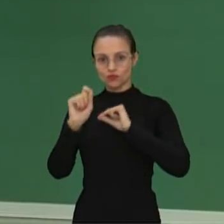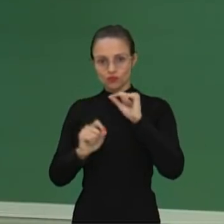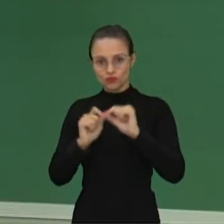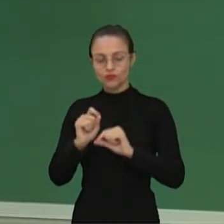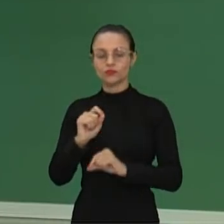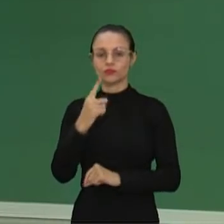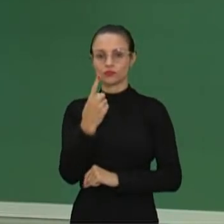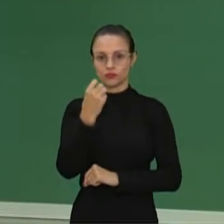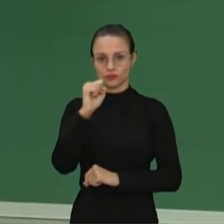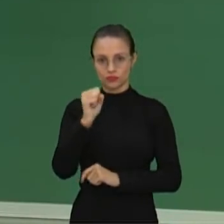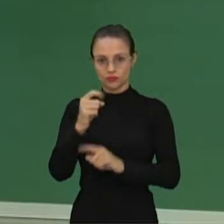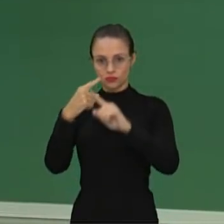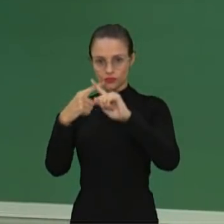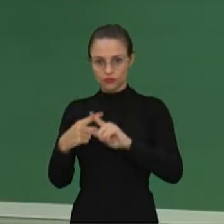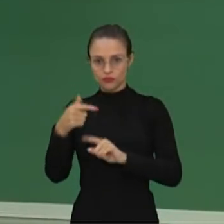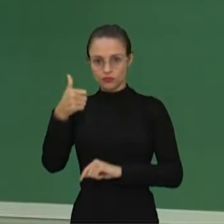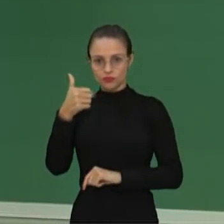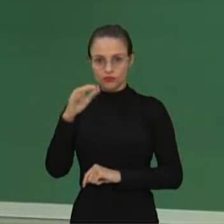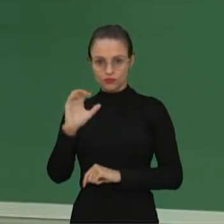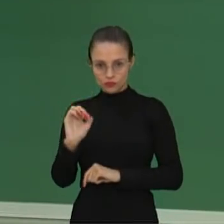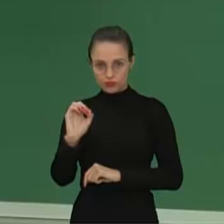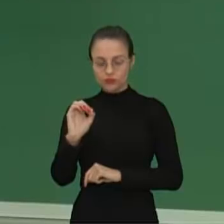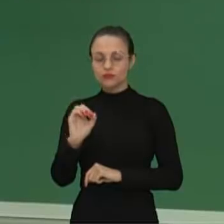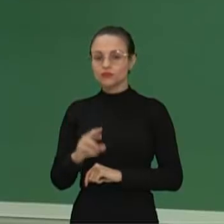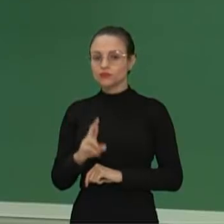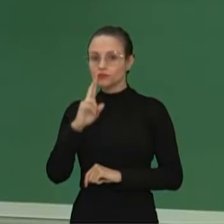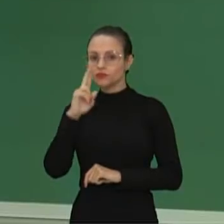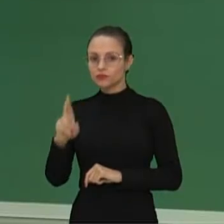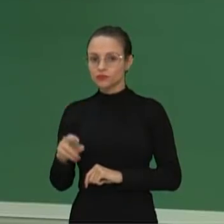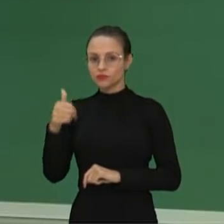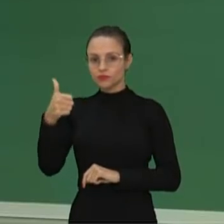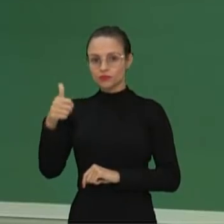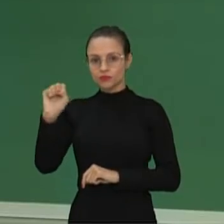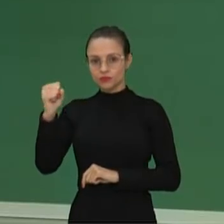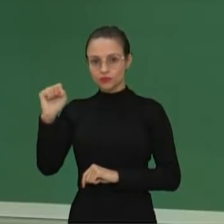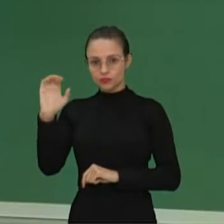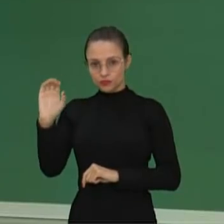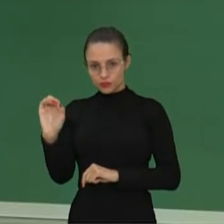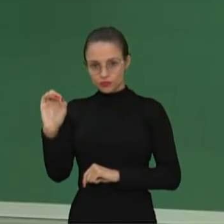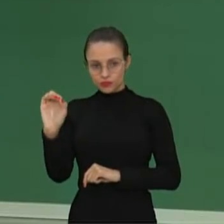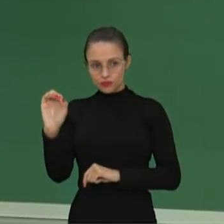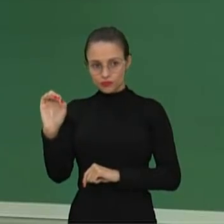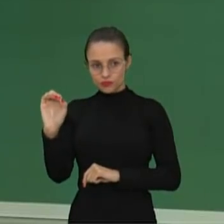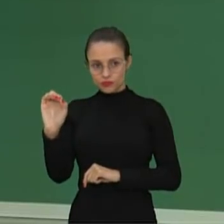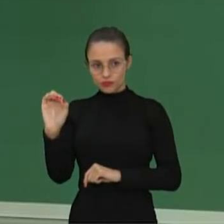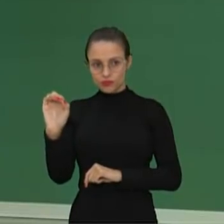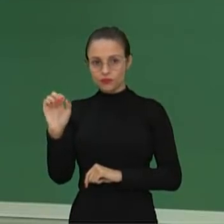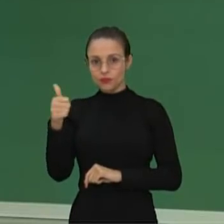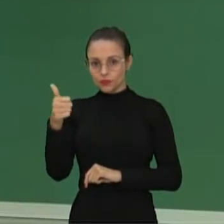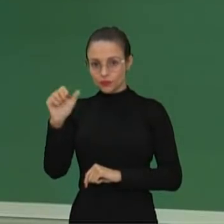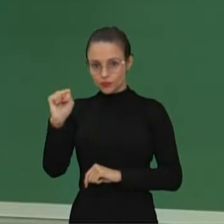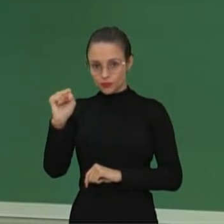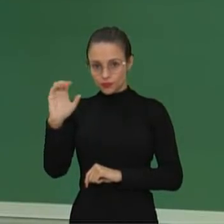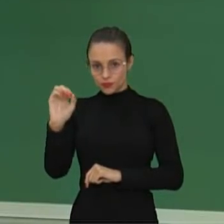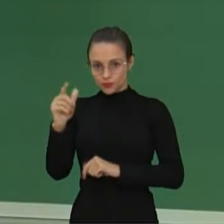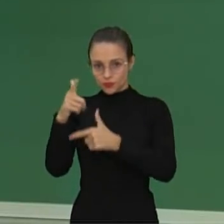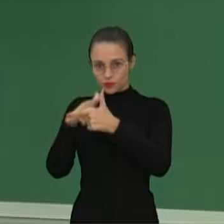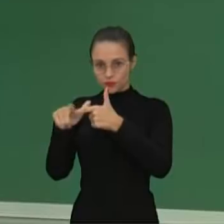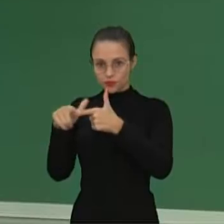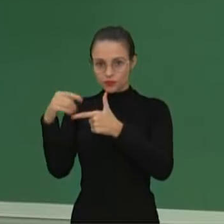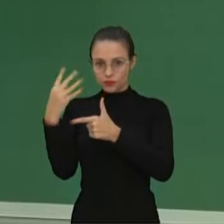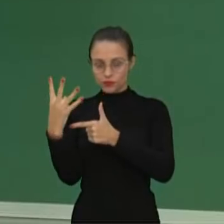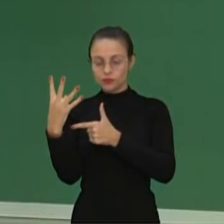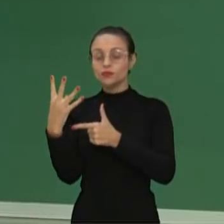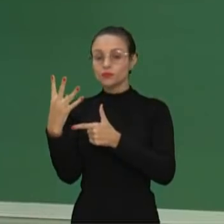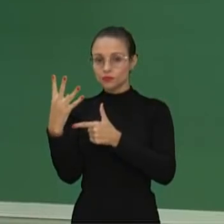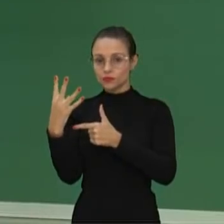sobrar 18 vezes 10. 18 vezes 10 dá 180. 180 divididos por 4